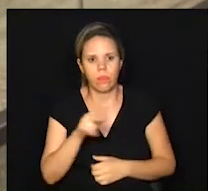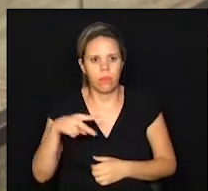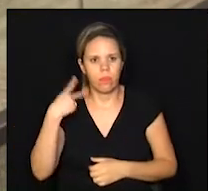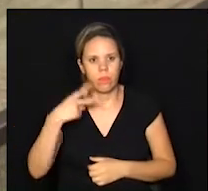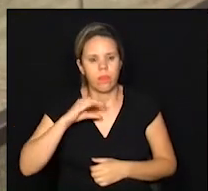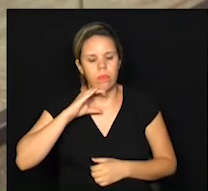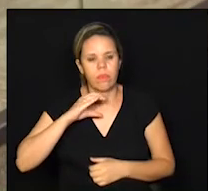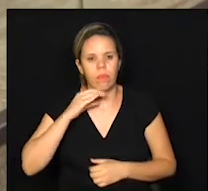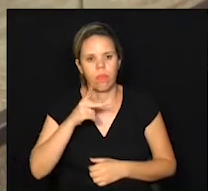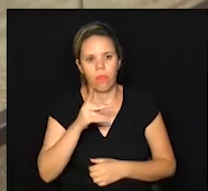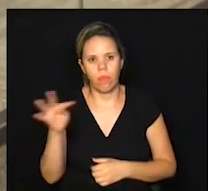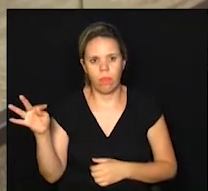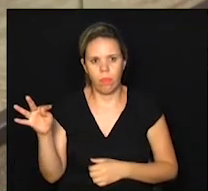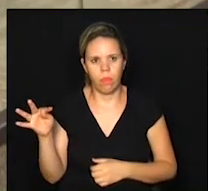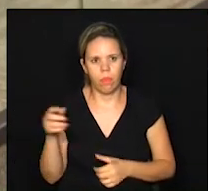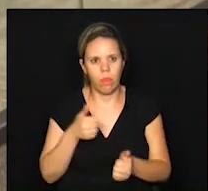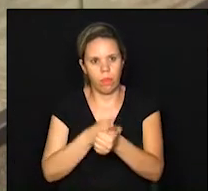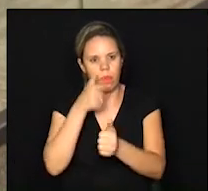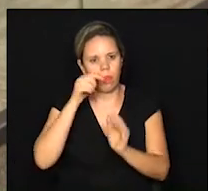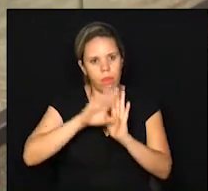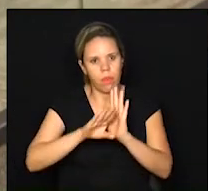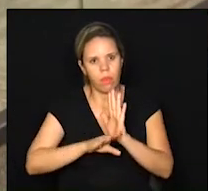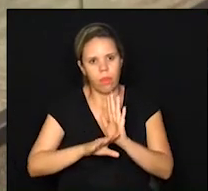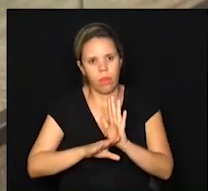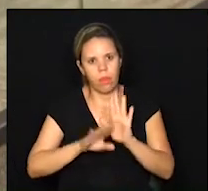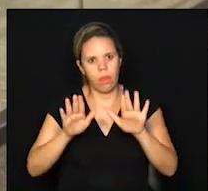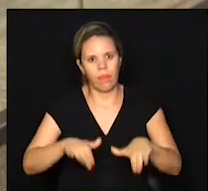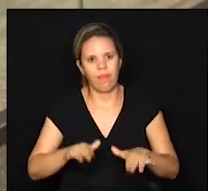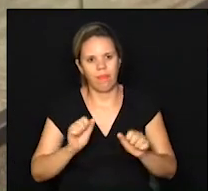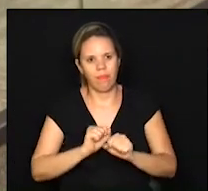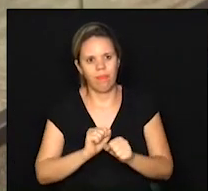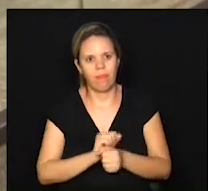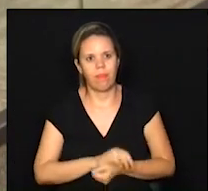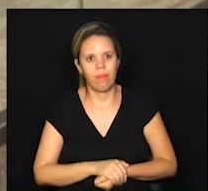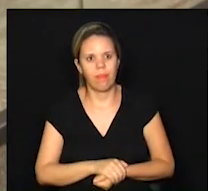vereador Carlão do PT, acompanhe a nossa programação. Fique com a gente.